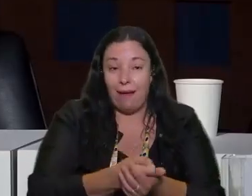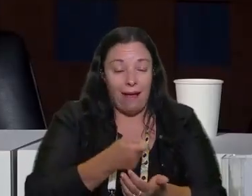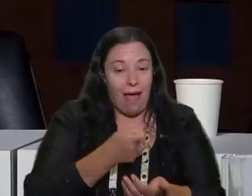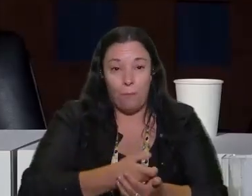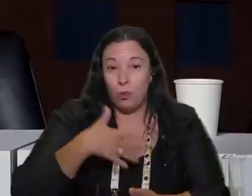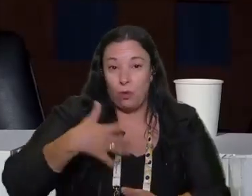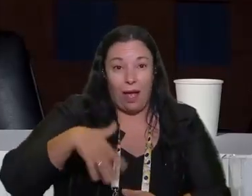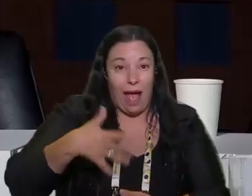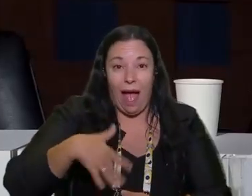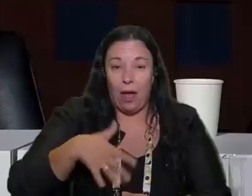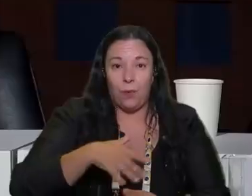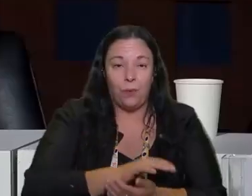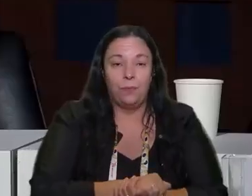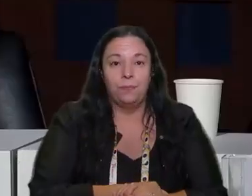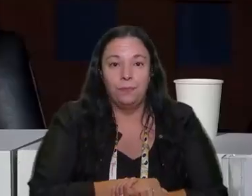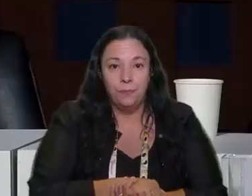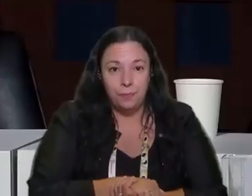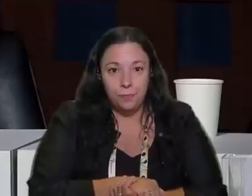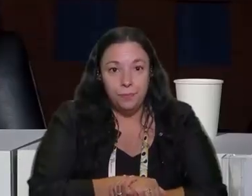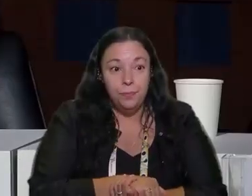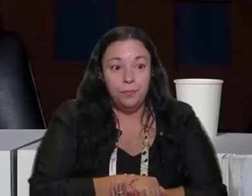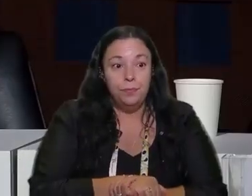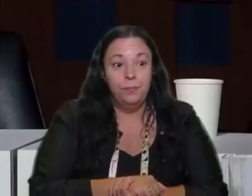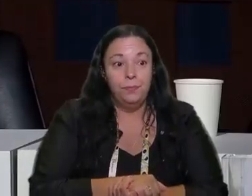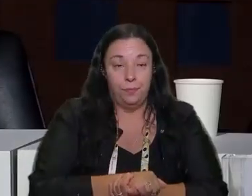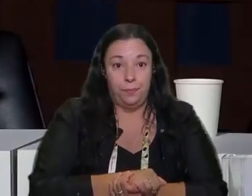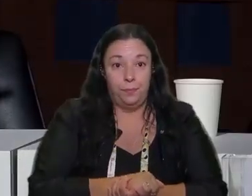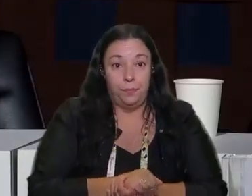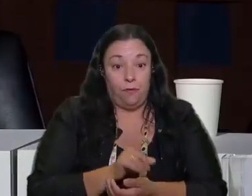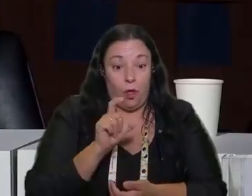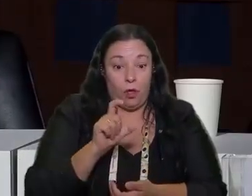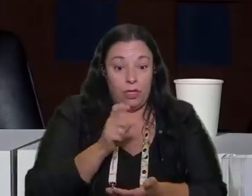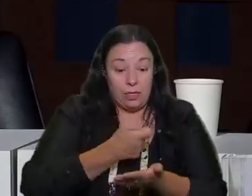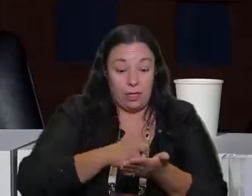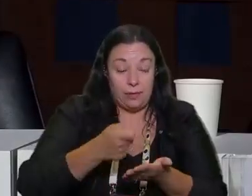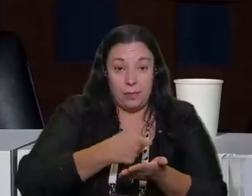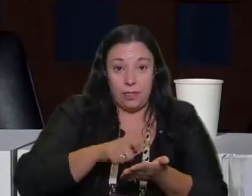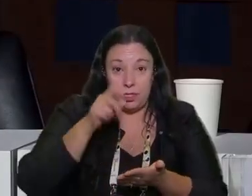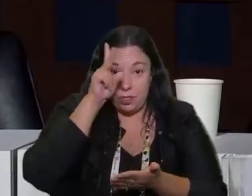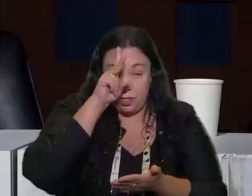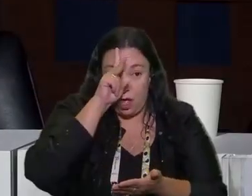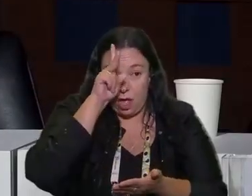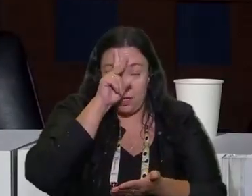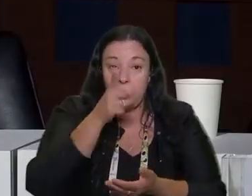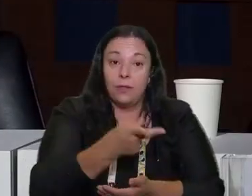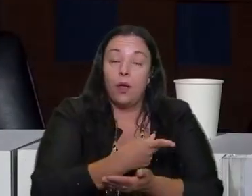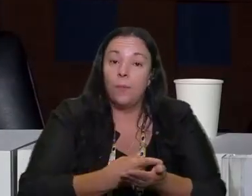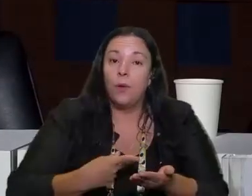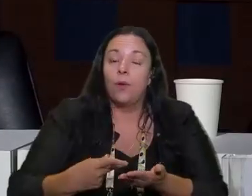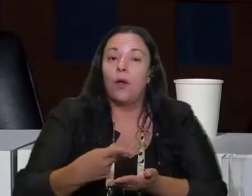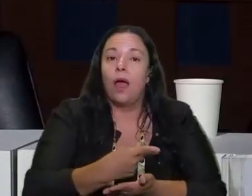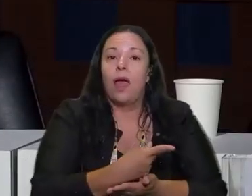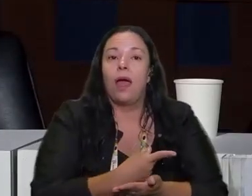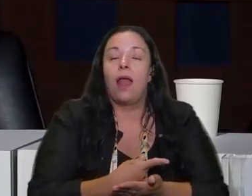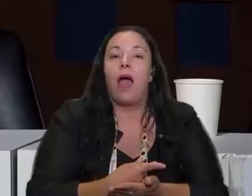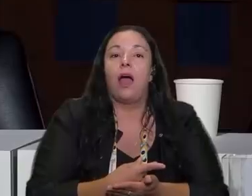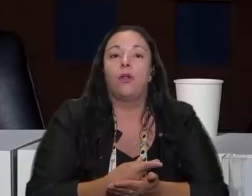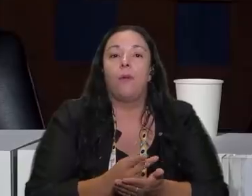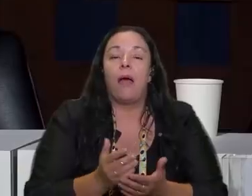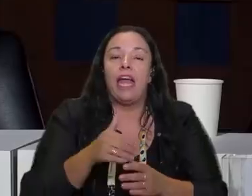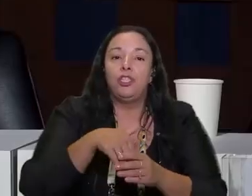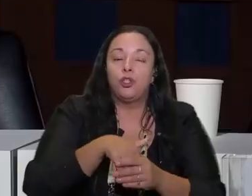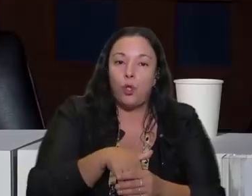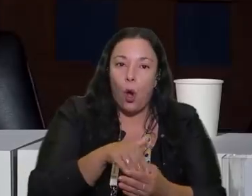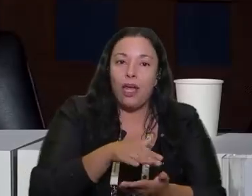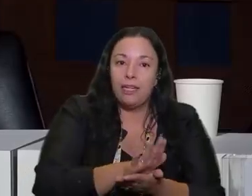publicar um livro de forma independente. E fui engrossando as minhas histórias, foi ficando mais caro. E comecei a procurar uma editora. E